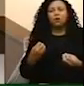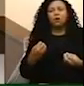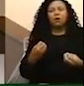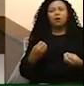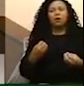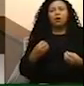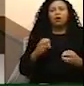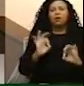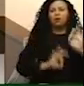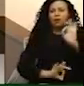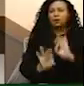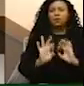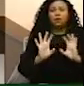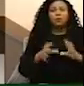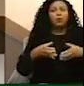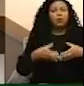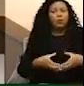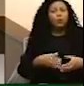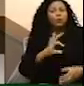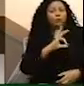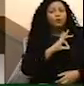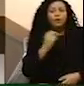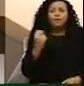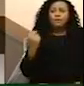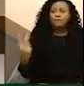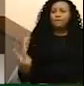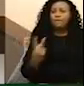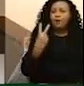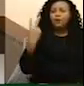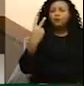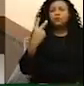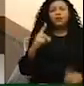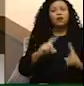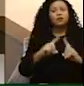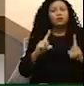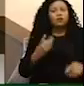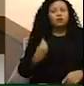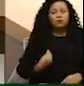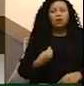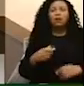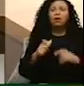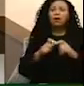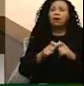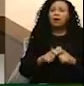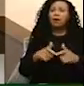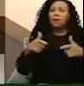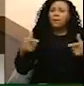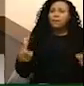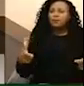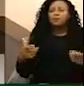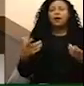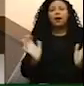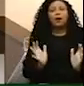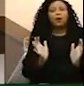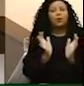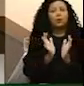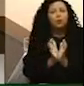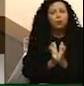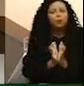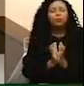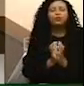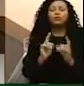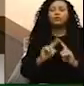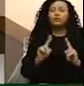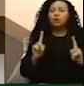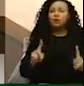reequiparmos as forças policiais, valorizarmos os servidores que estão na ativa, ampliarmos o nosso corpo de servidores